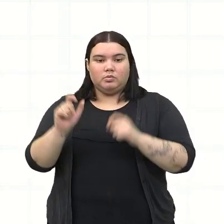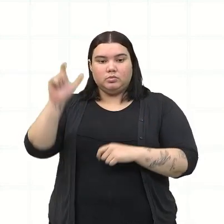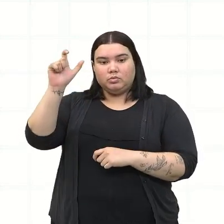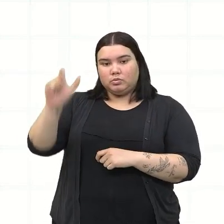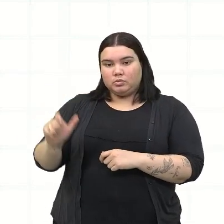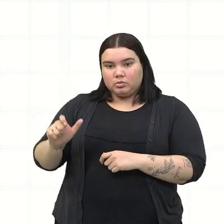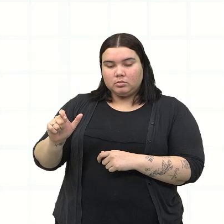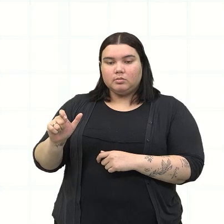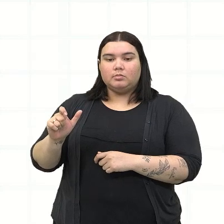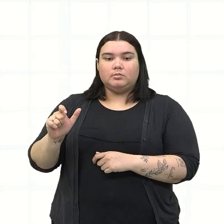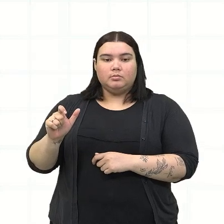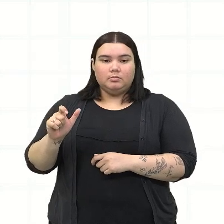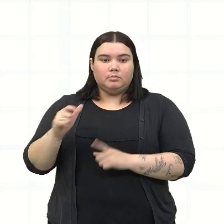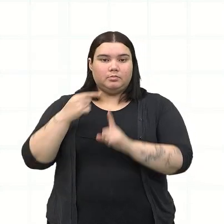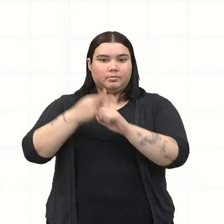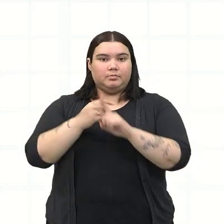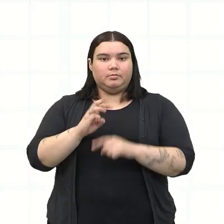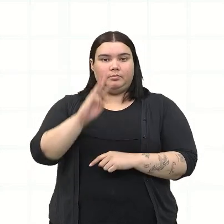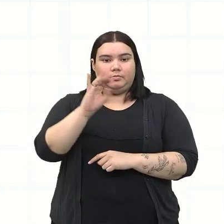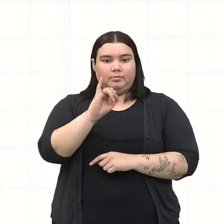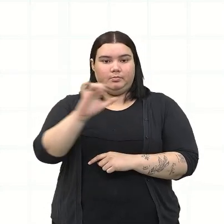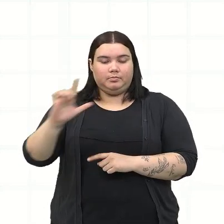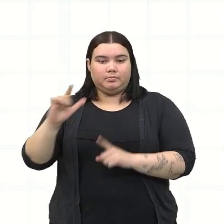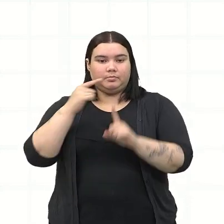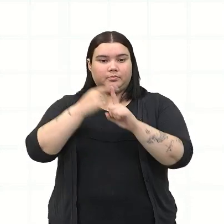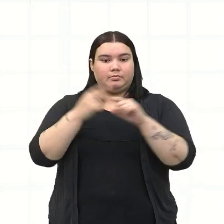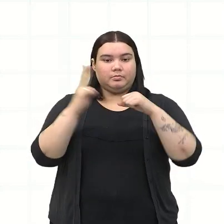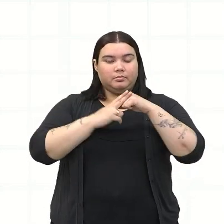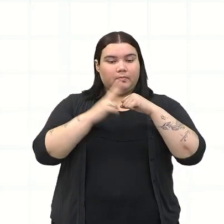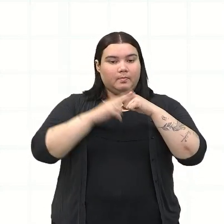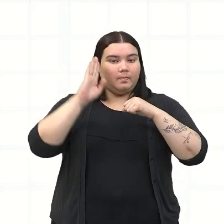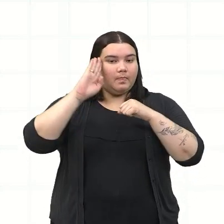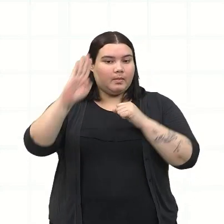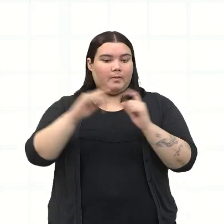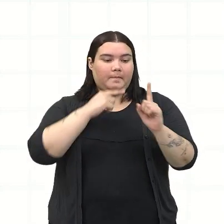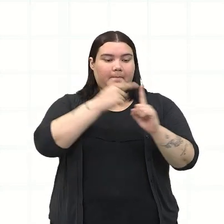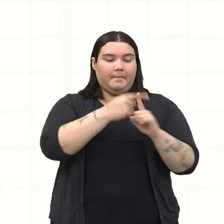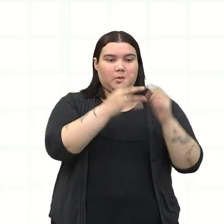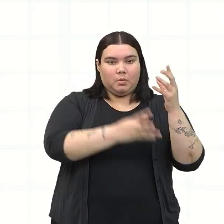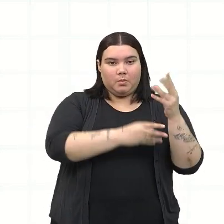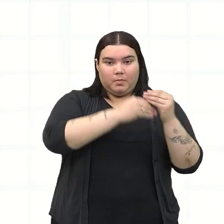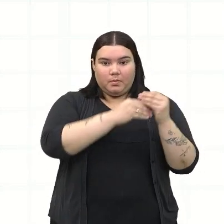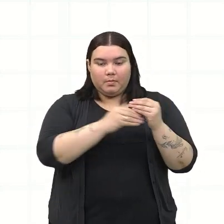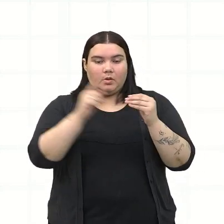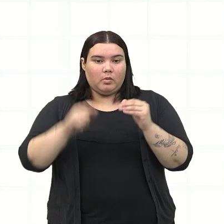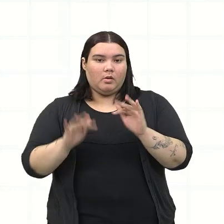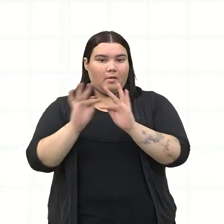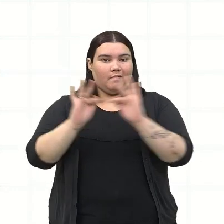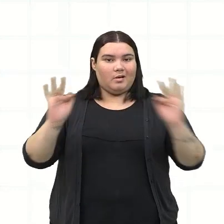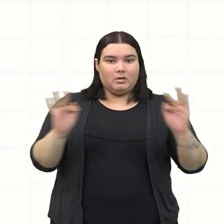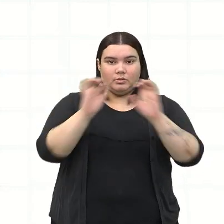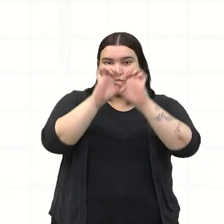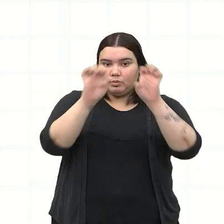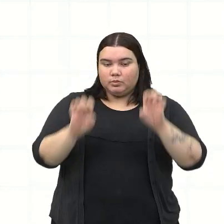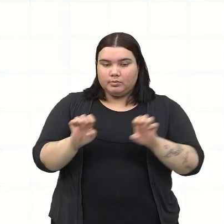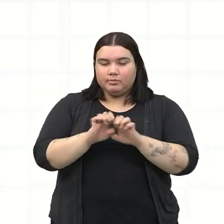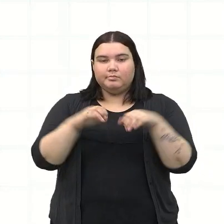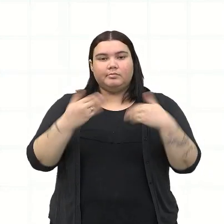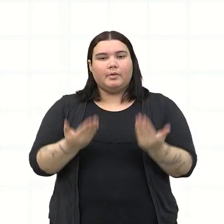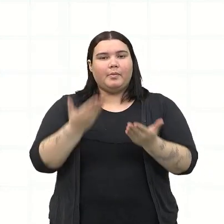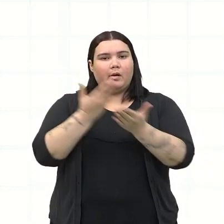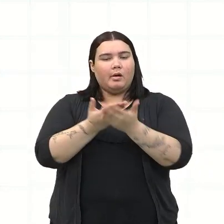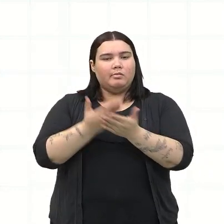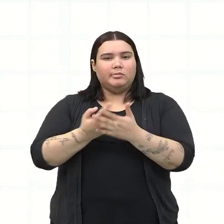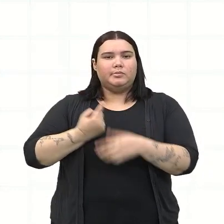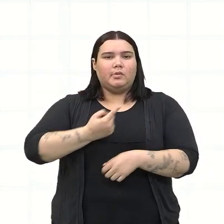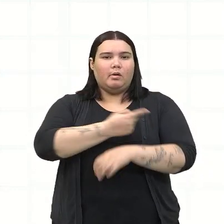sujeito, o will, o verbo principal e o complemento, né? Durante a aula nós vimos